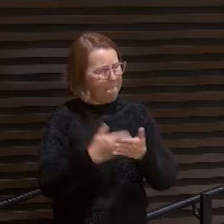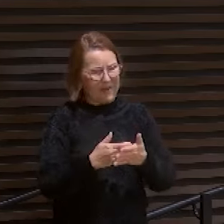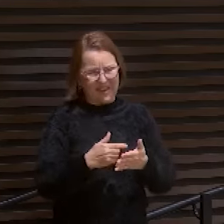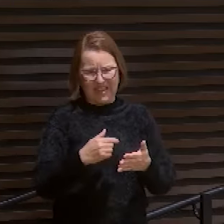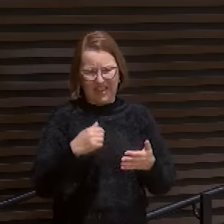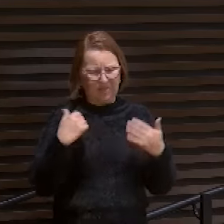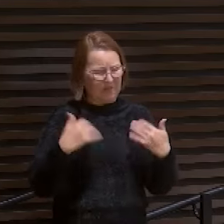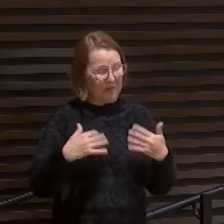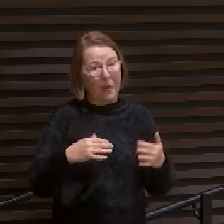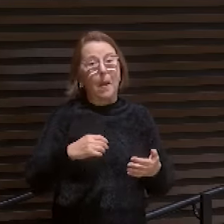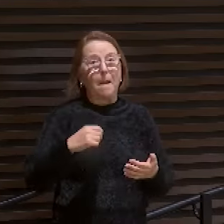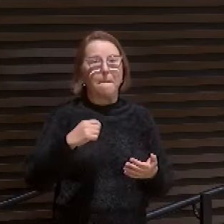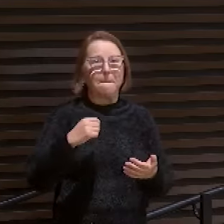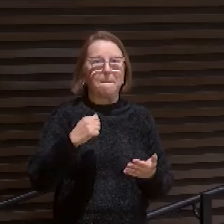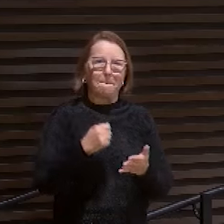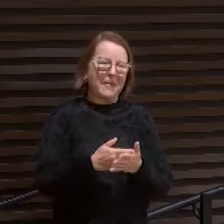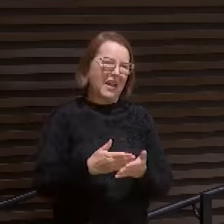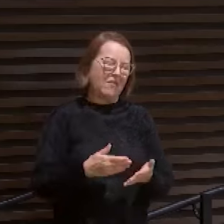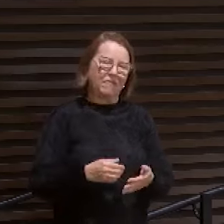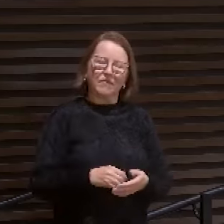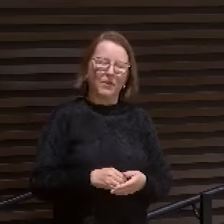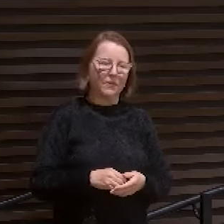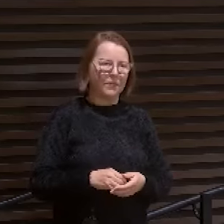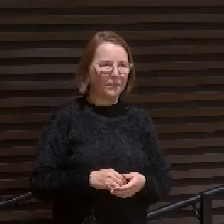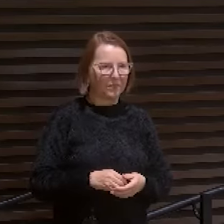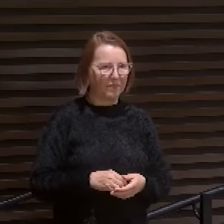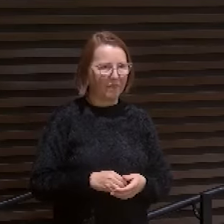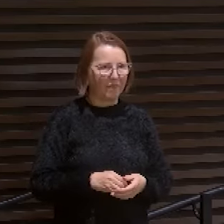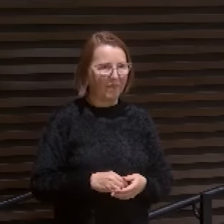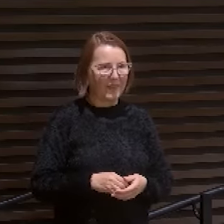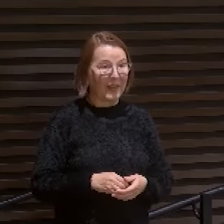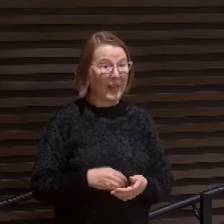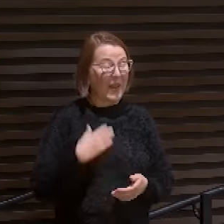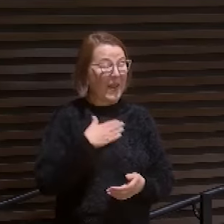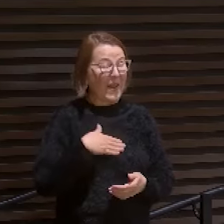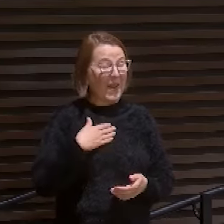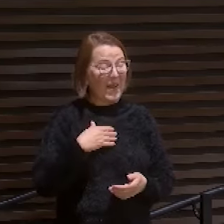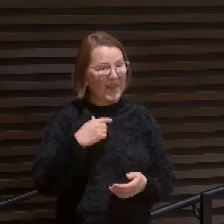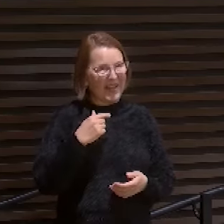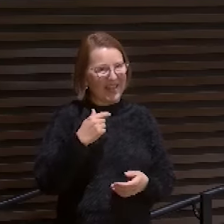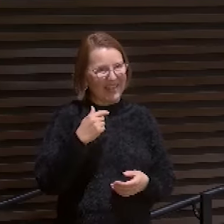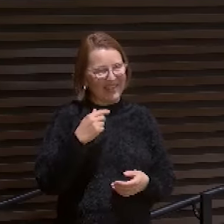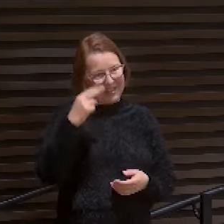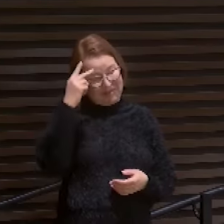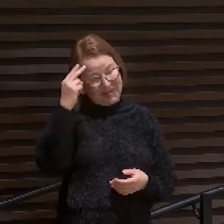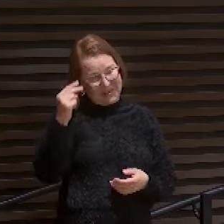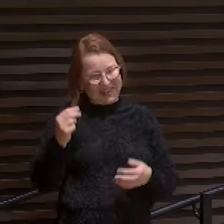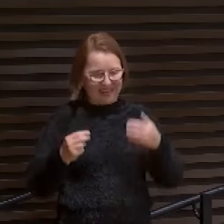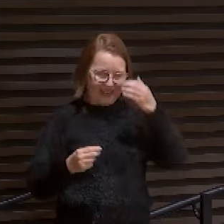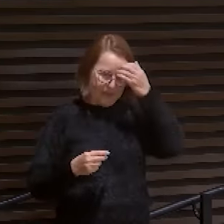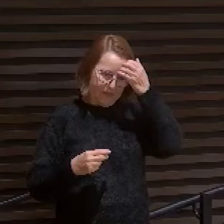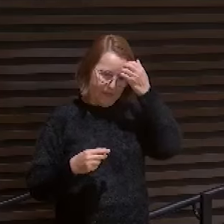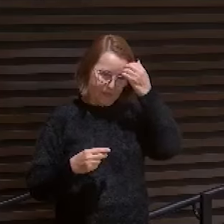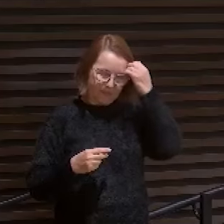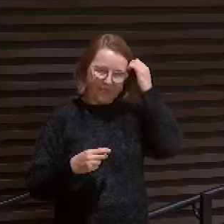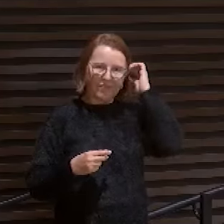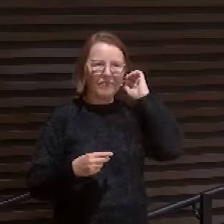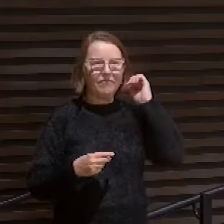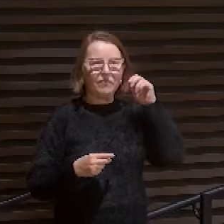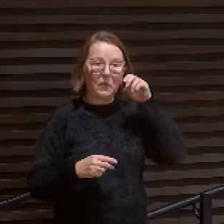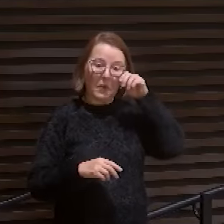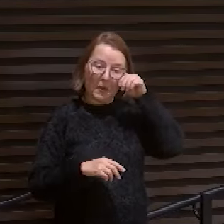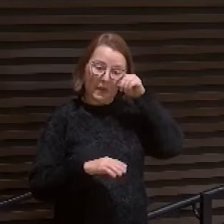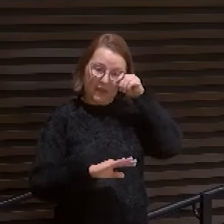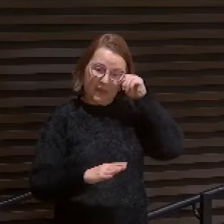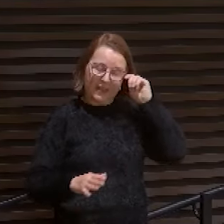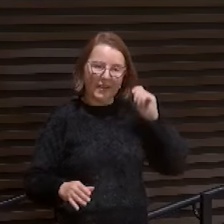mais coberto. Eu sempre gosto daquela historinha. Eu acho, é uma história de criança, mas